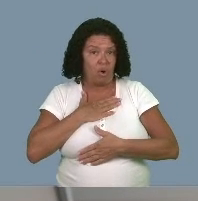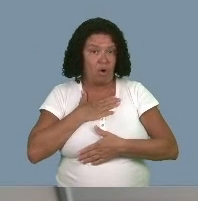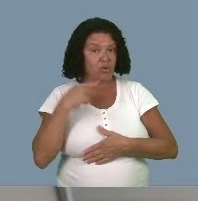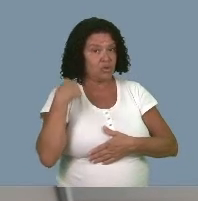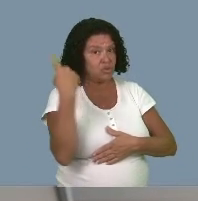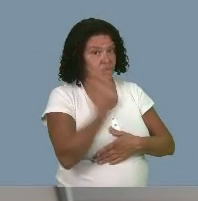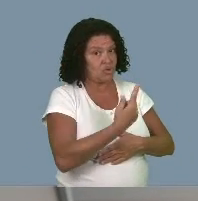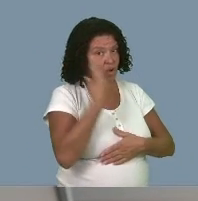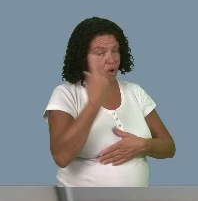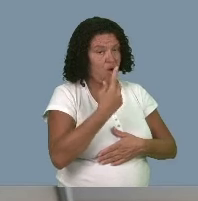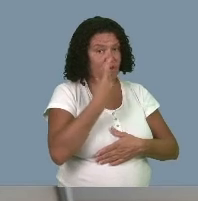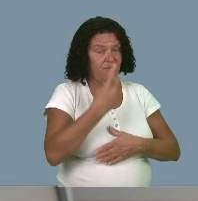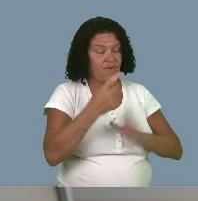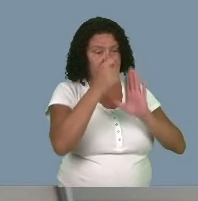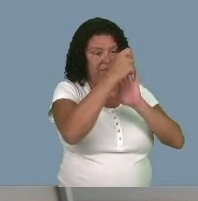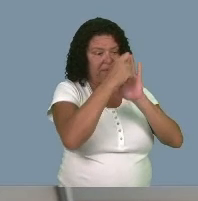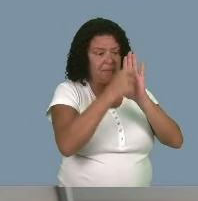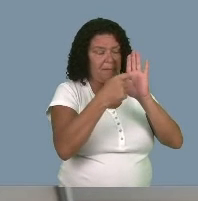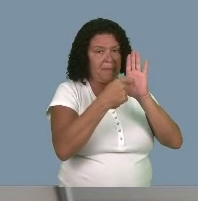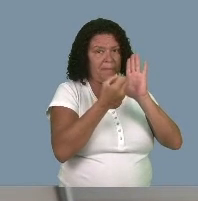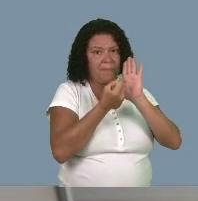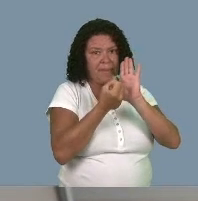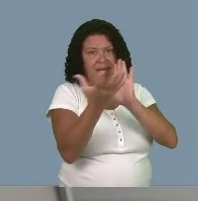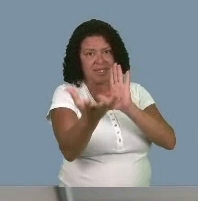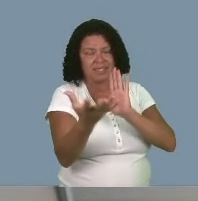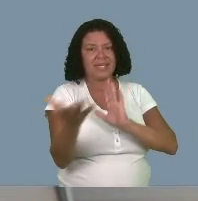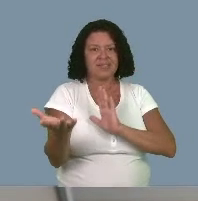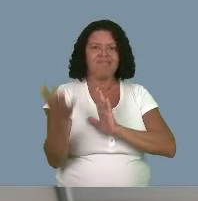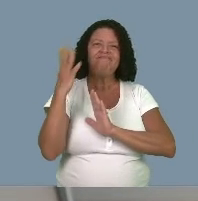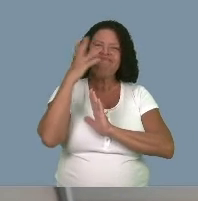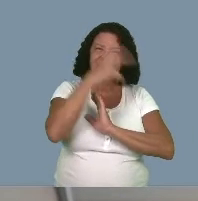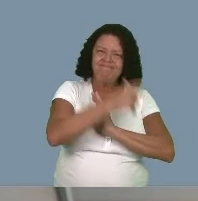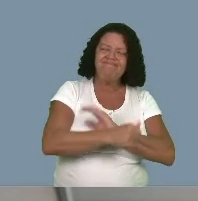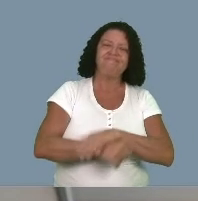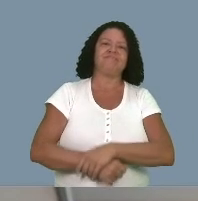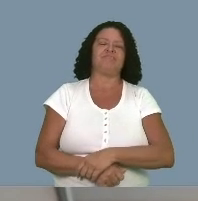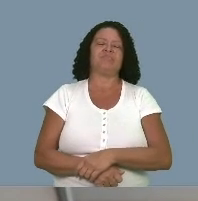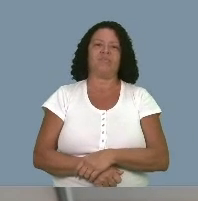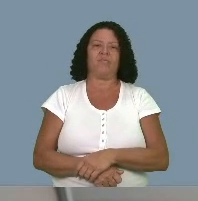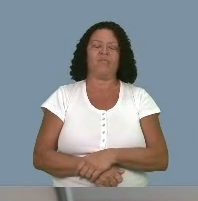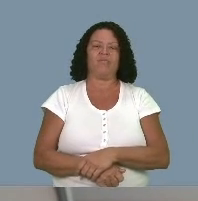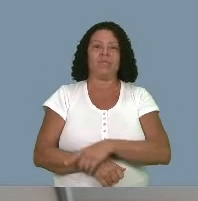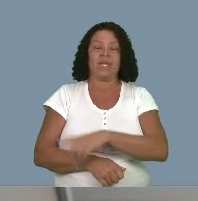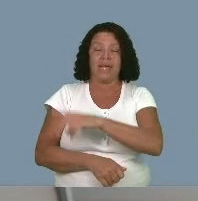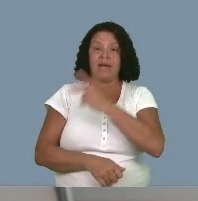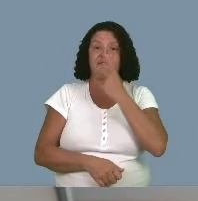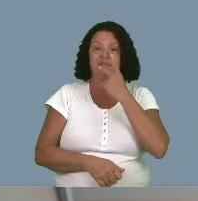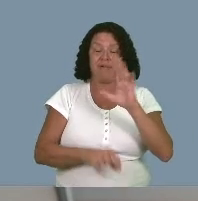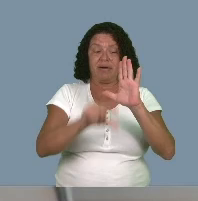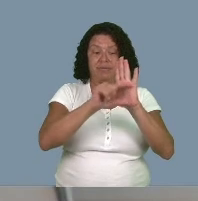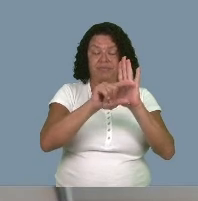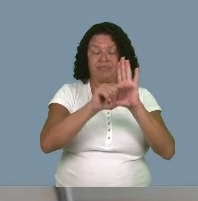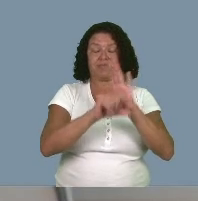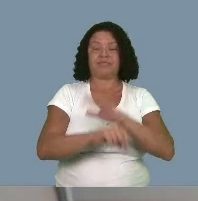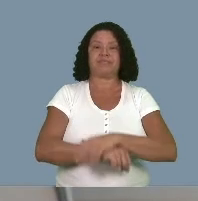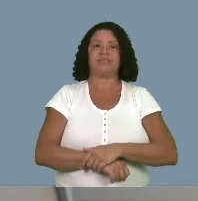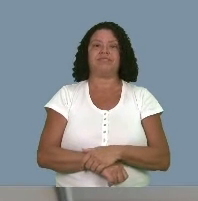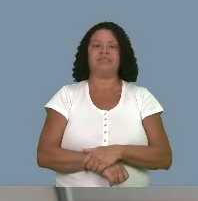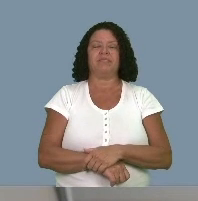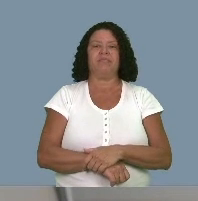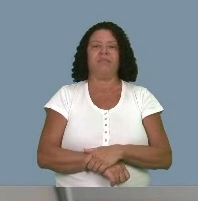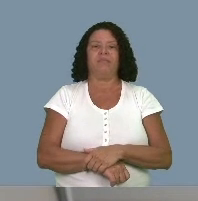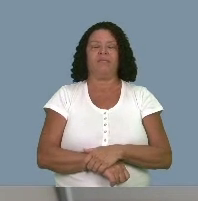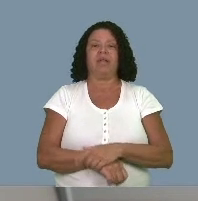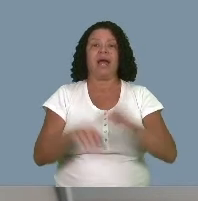estamos ditando essa mensagem. Então olha que coisa linda. Ele vem nos falar aqui nesse trecho destacado que